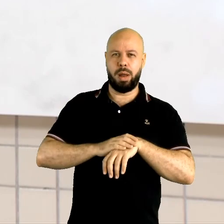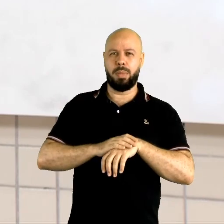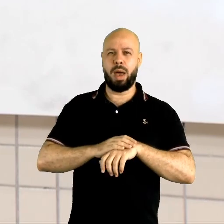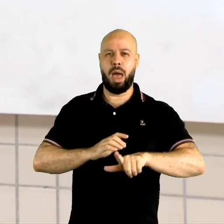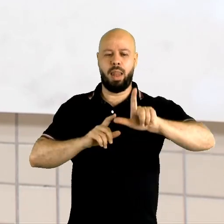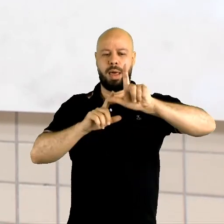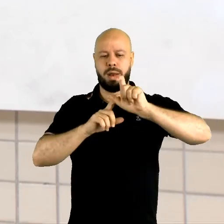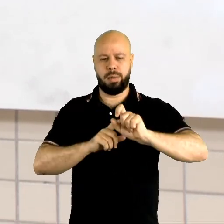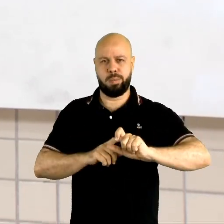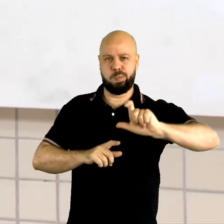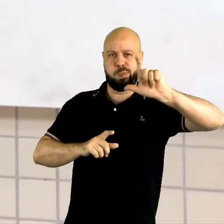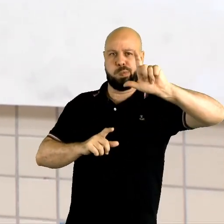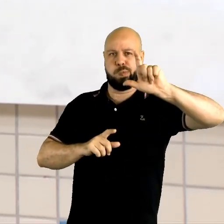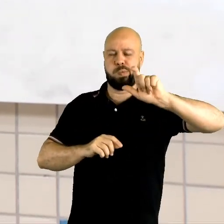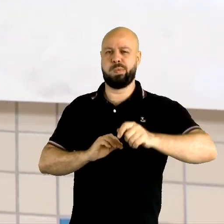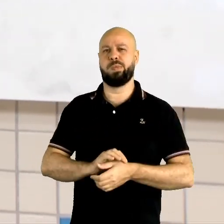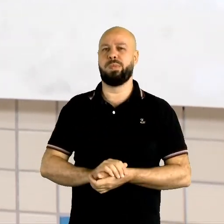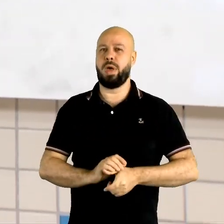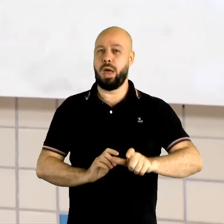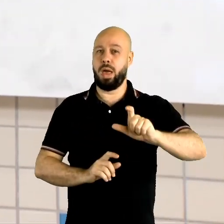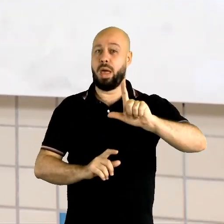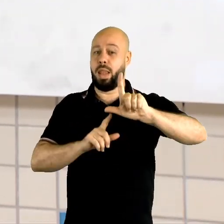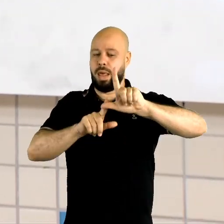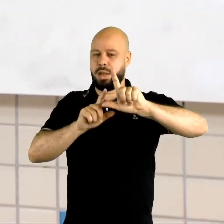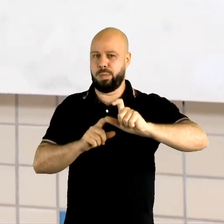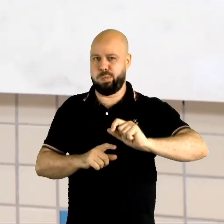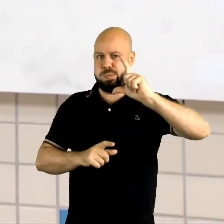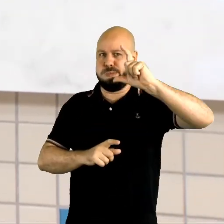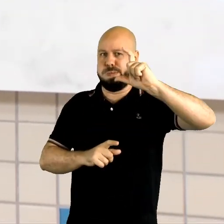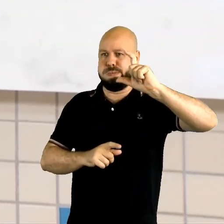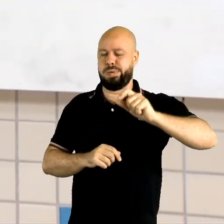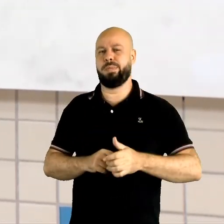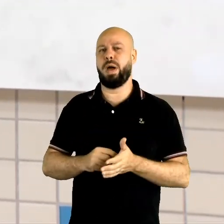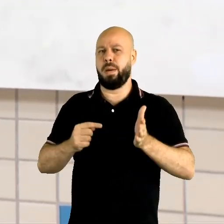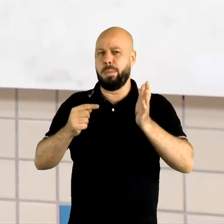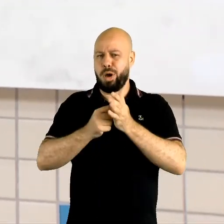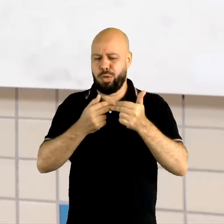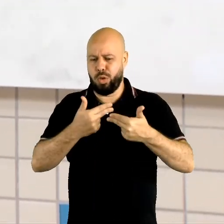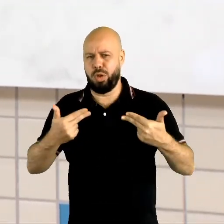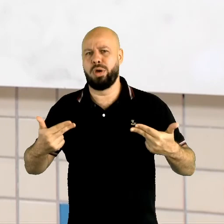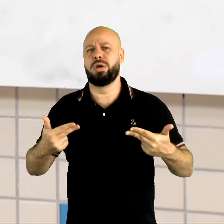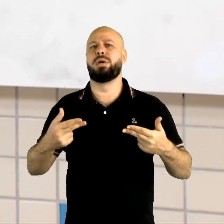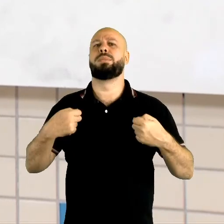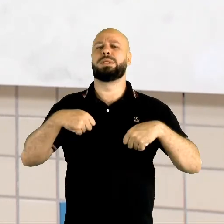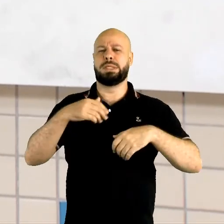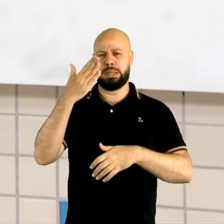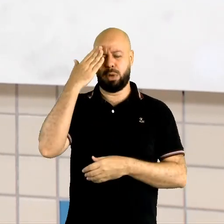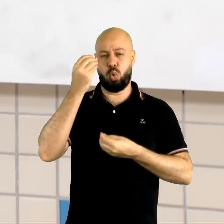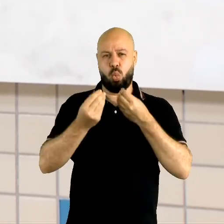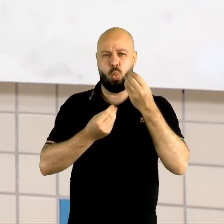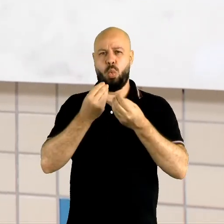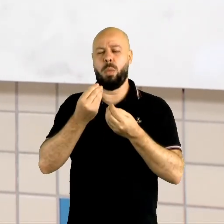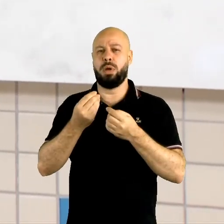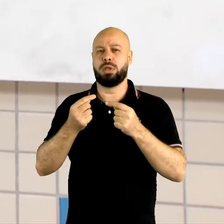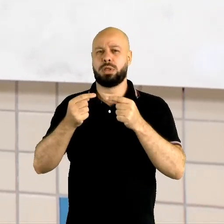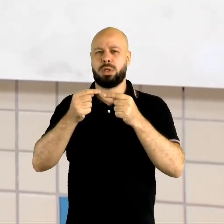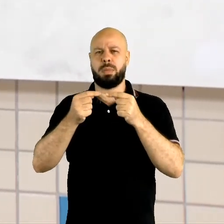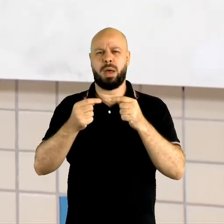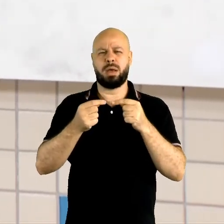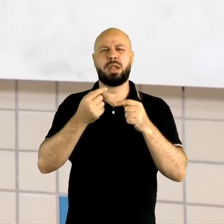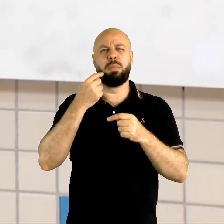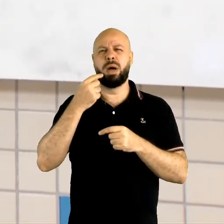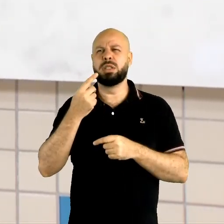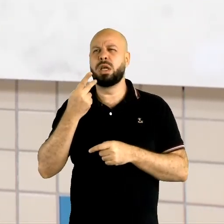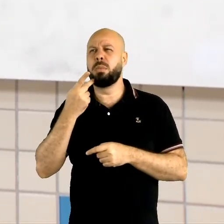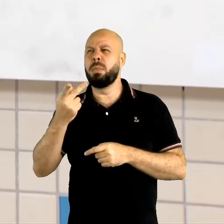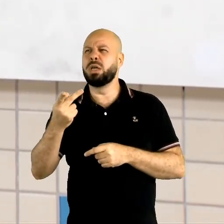Não pode esquecer usar letras maiúsculas, pontuações, ficar sempre atento a isso, usar travessão na hora que uma